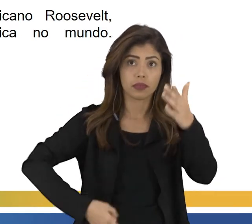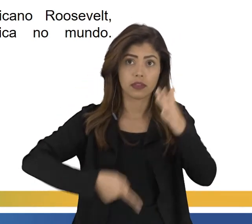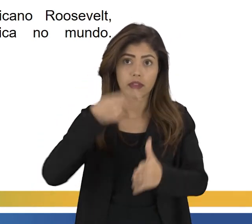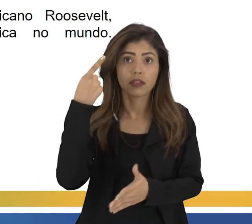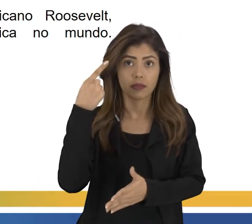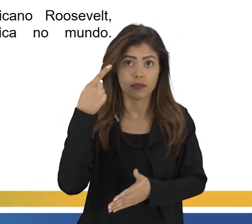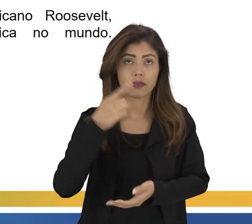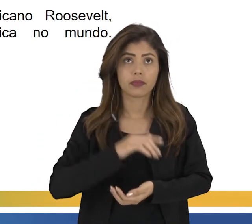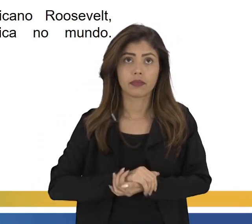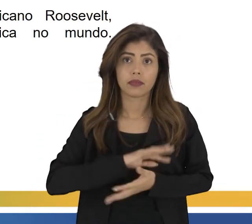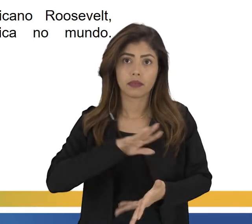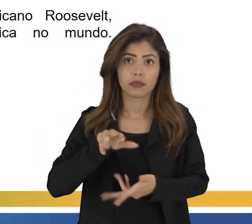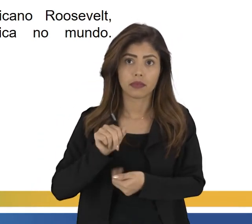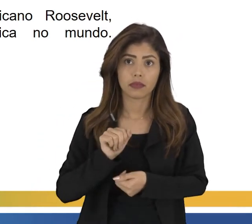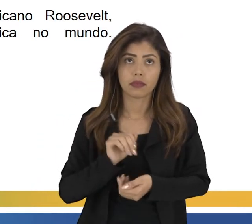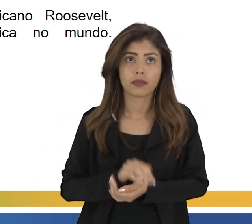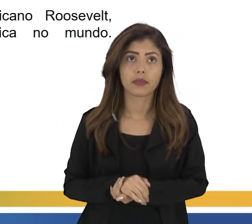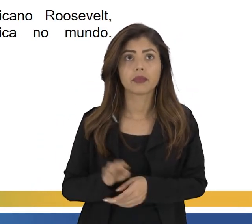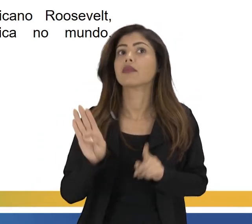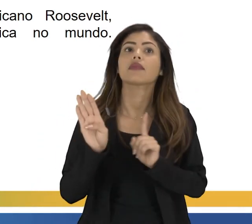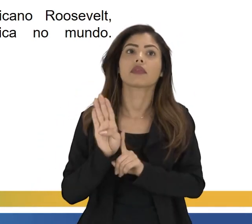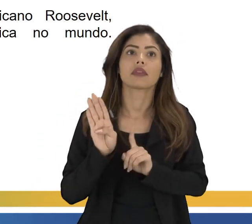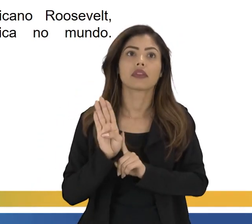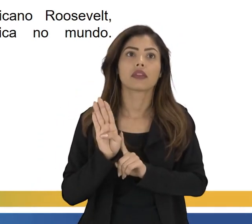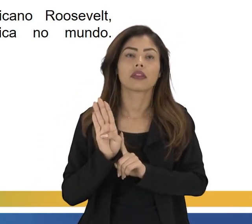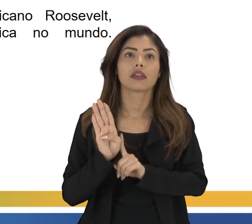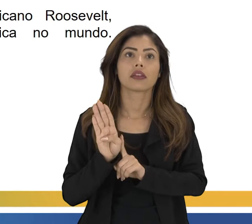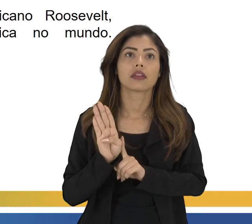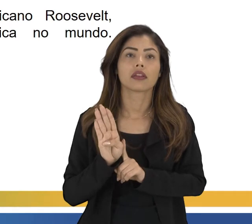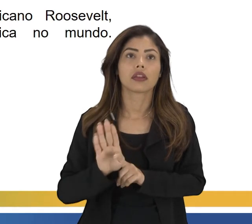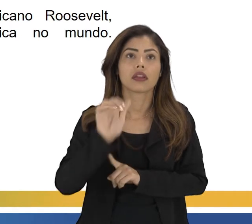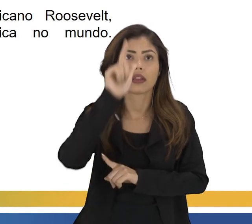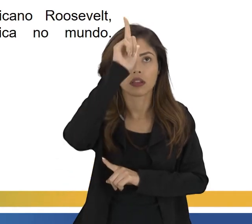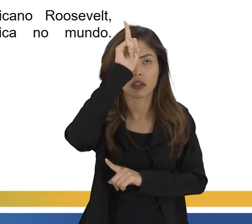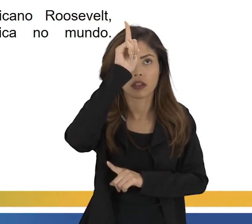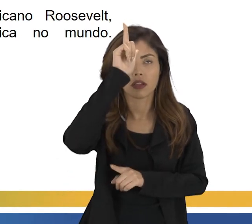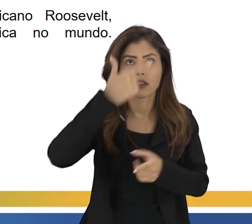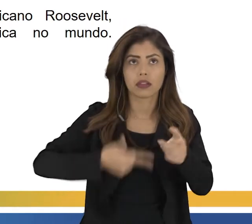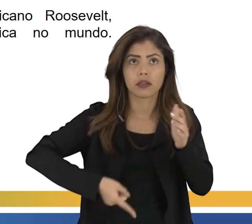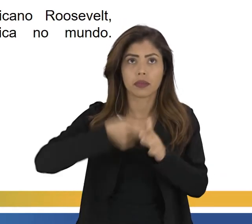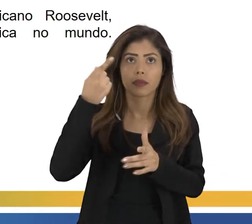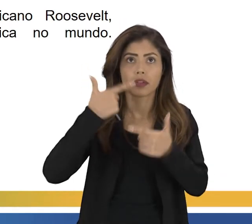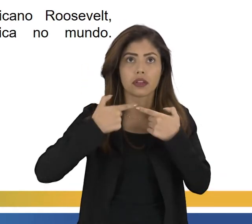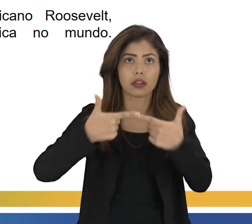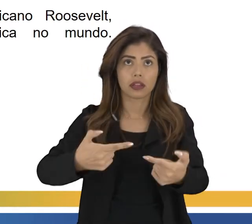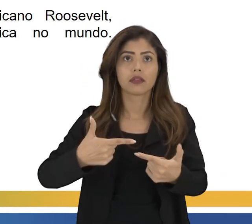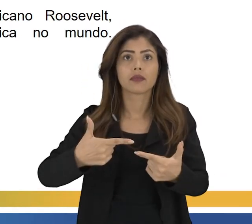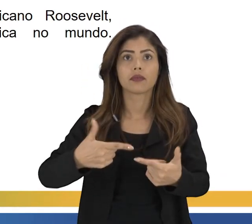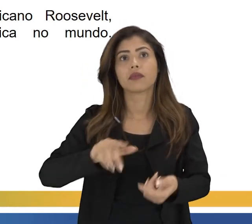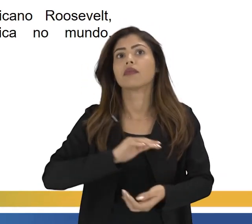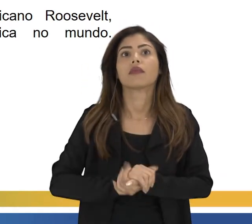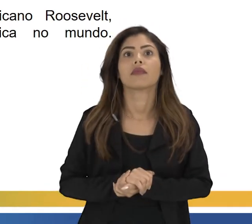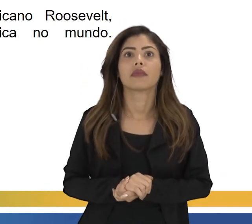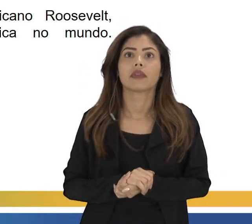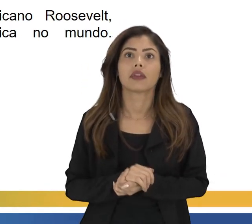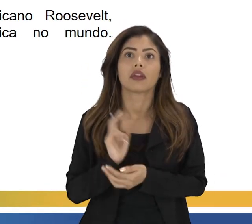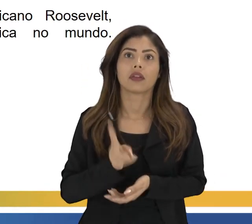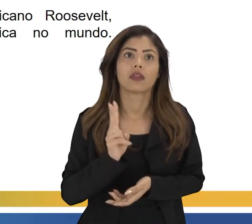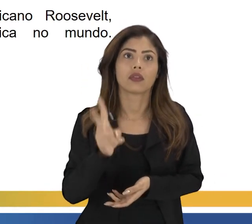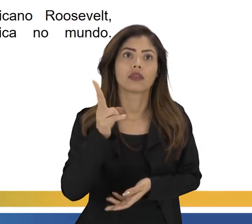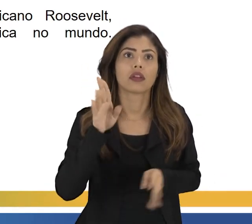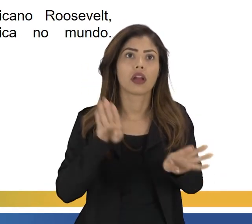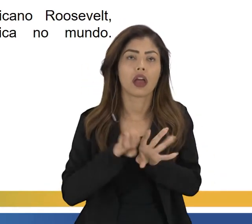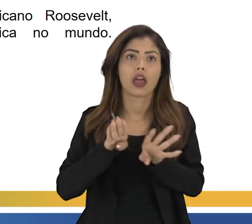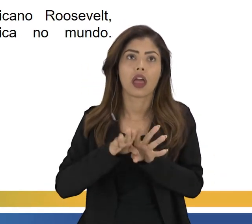Guerra Mundial. B, vitória alemã na Primeira Grande Guerra e, consequentemente,